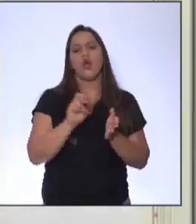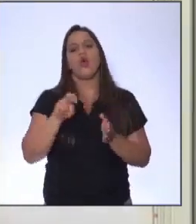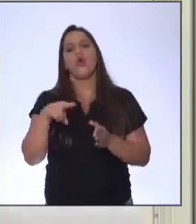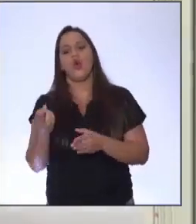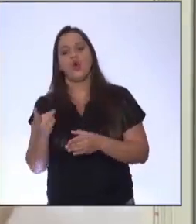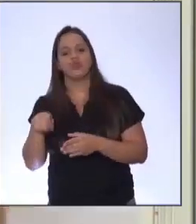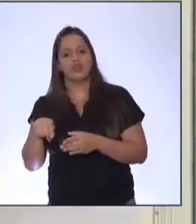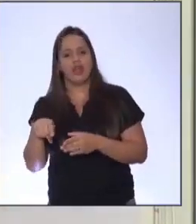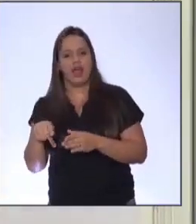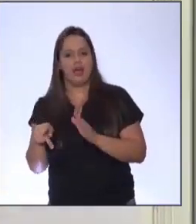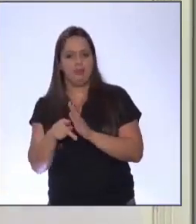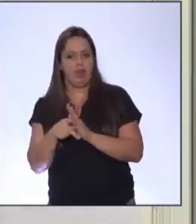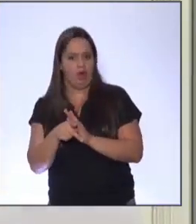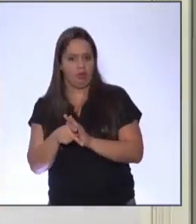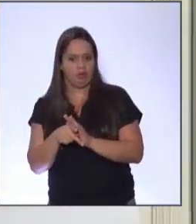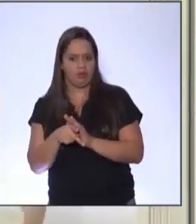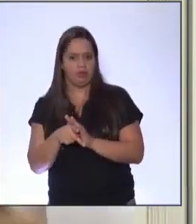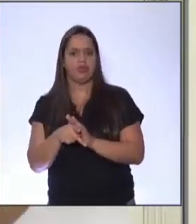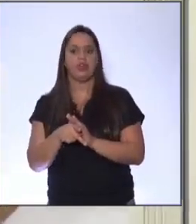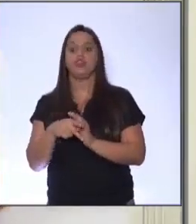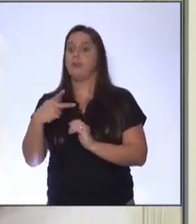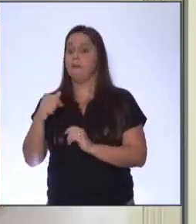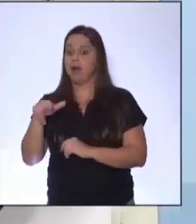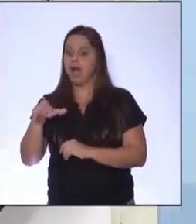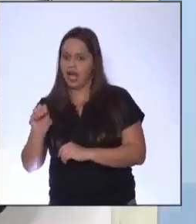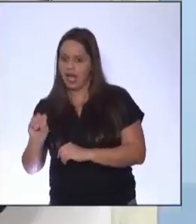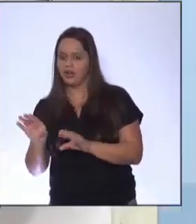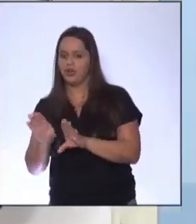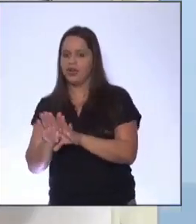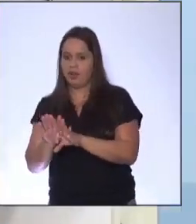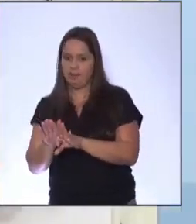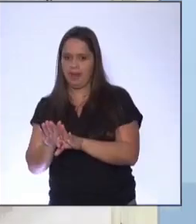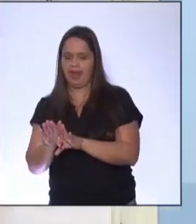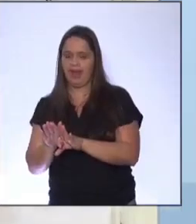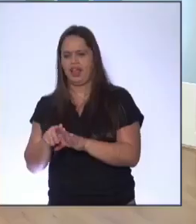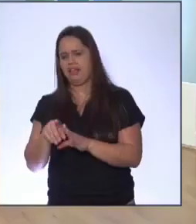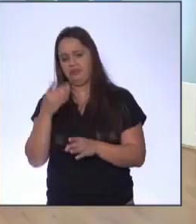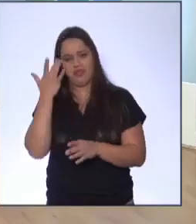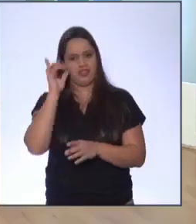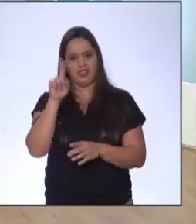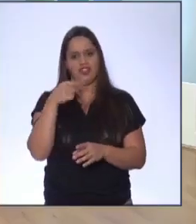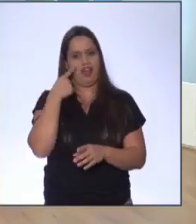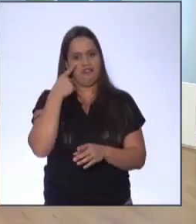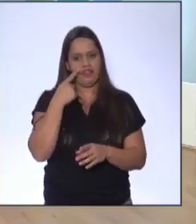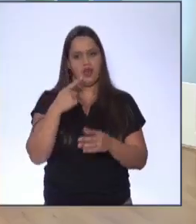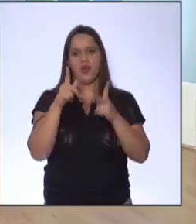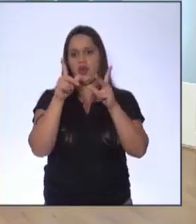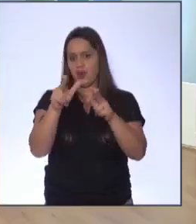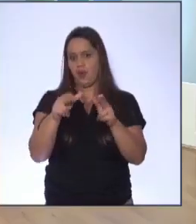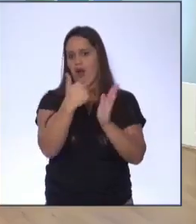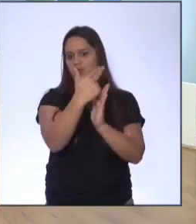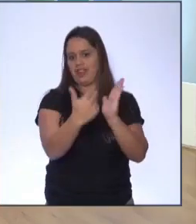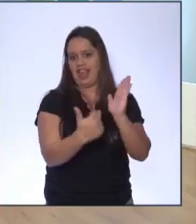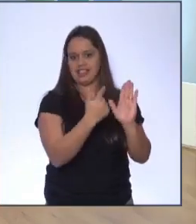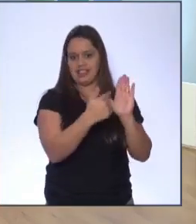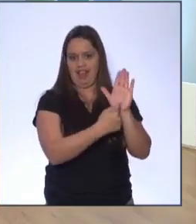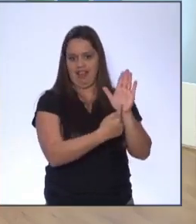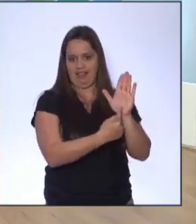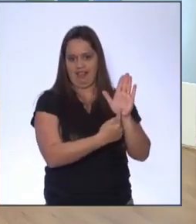até alguns de pano. Não sei se vocês já viram o coador. Então, vou pôr aqui,